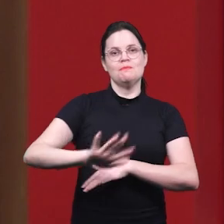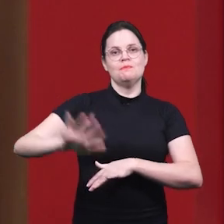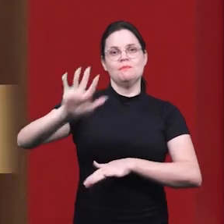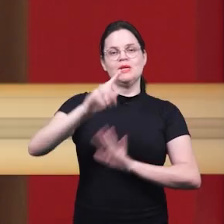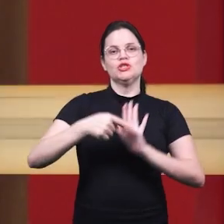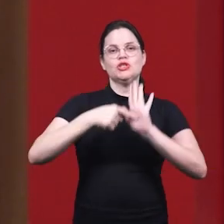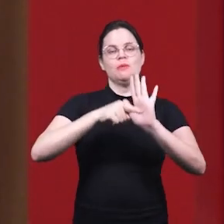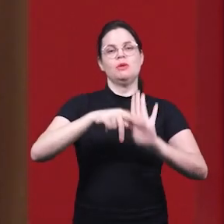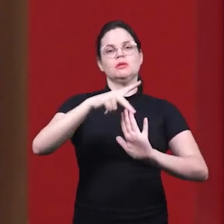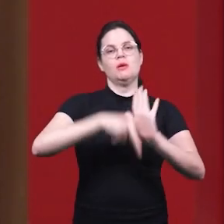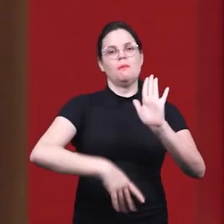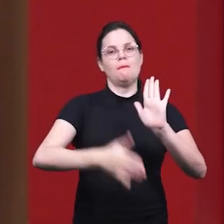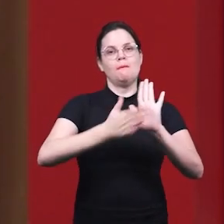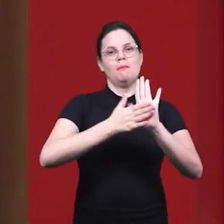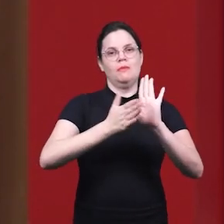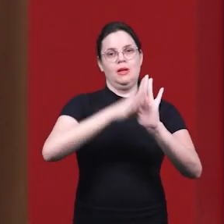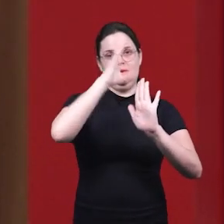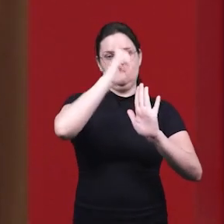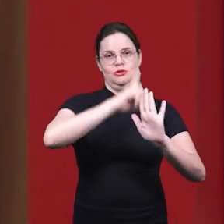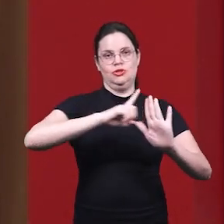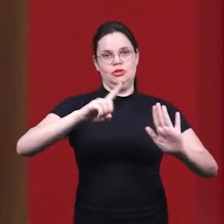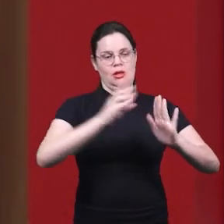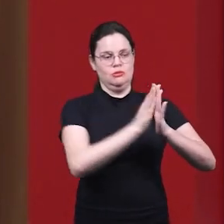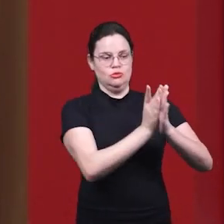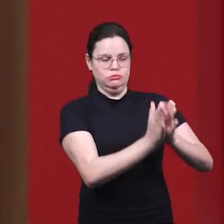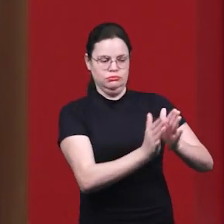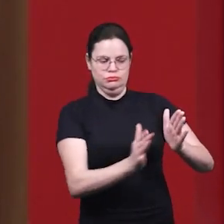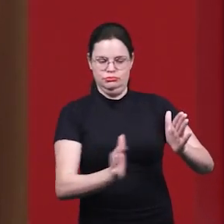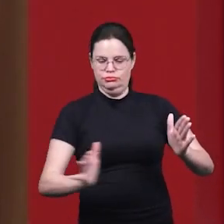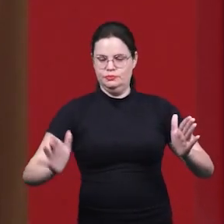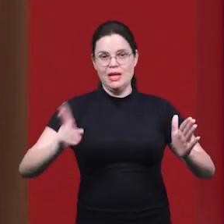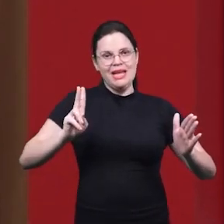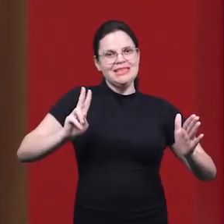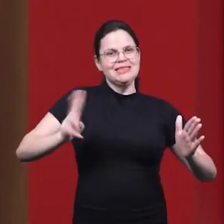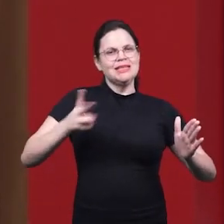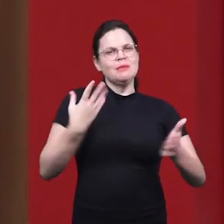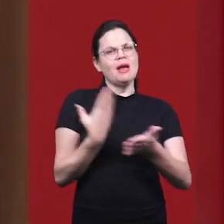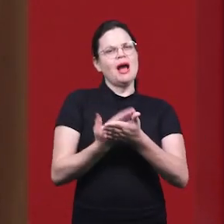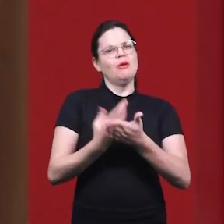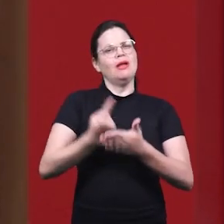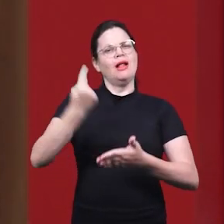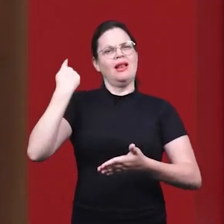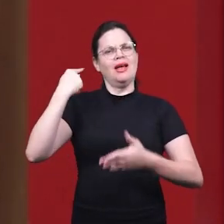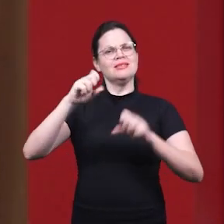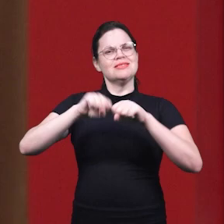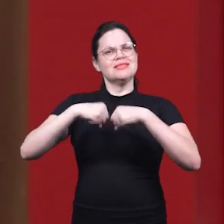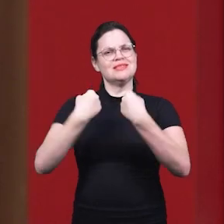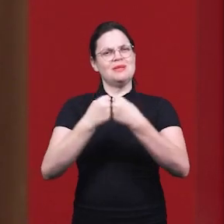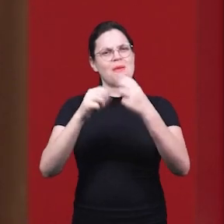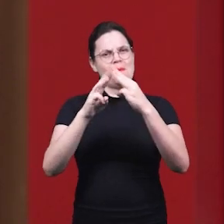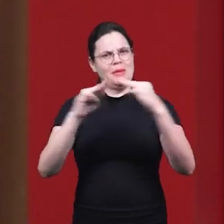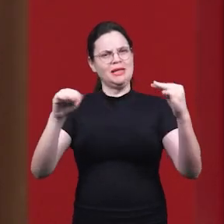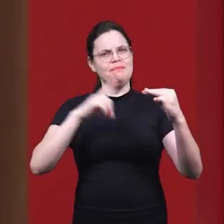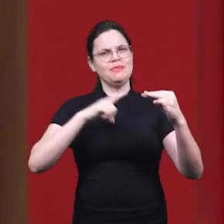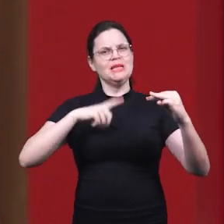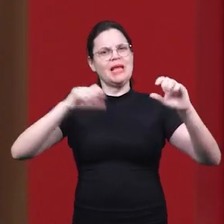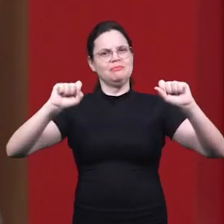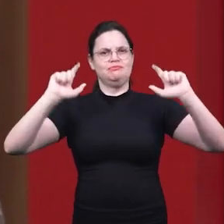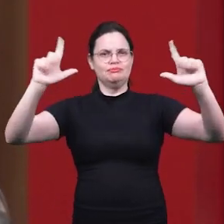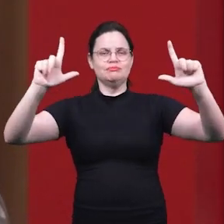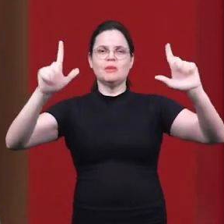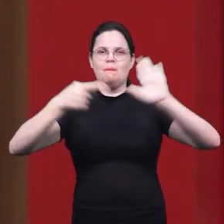de Deus através dos séculos. Sempre que teve aula de Israel, esse mapa foi colocado.